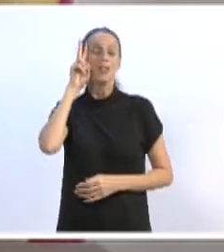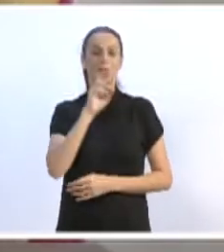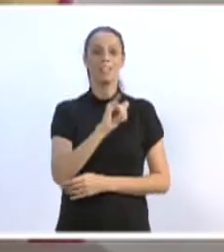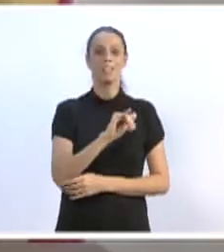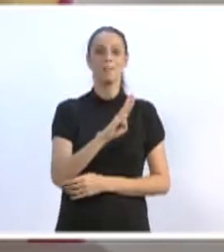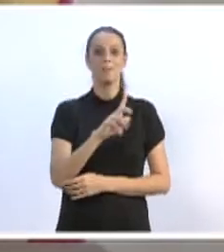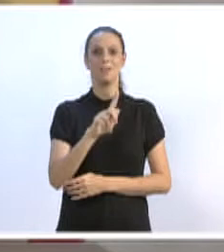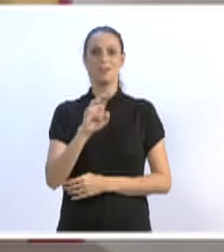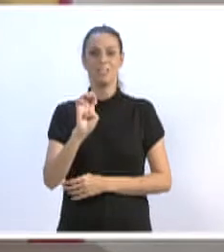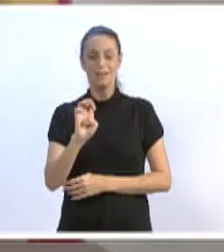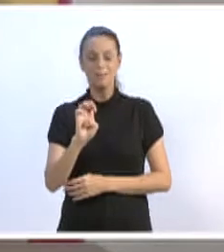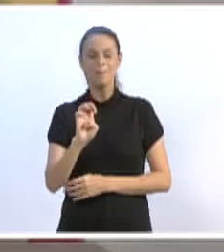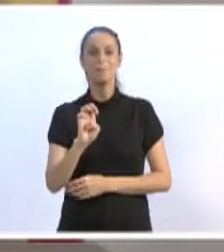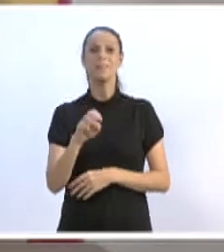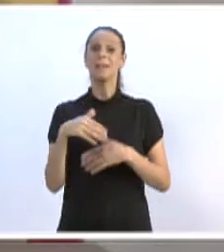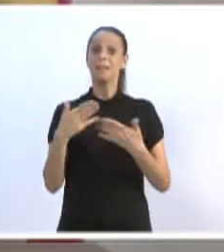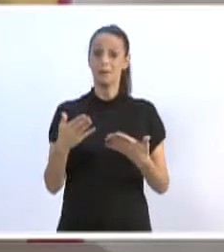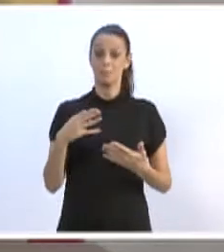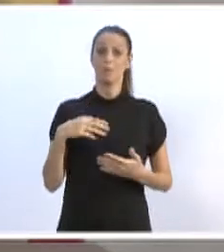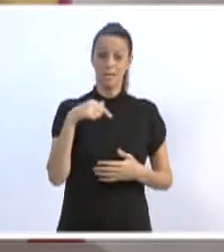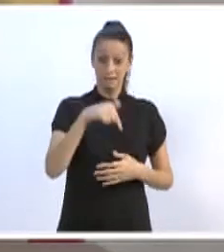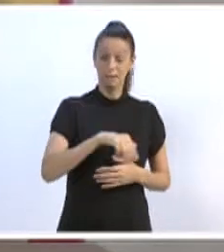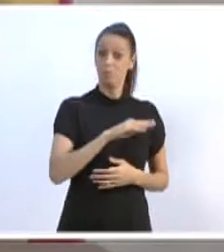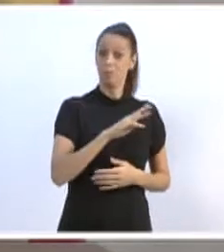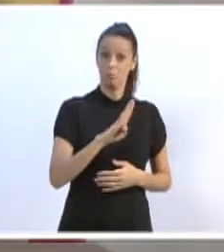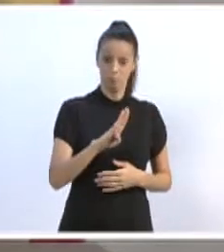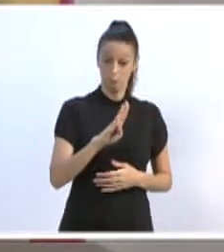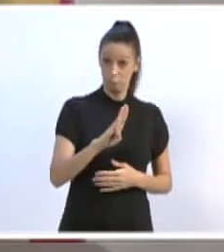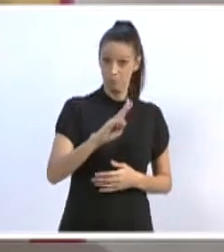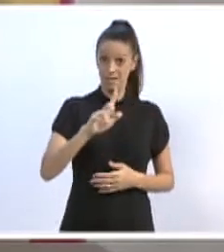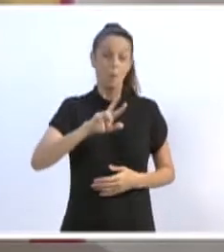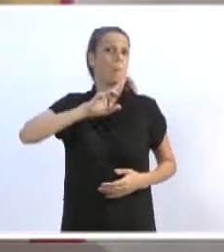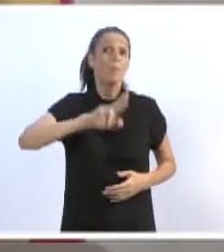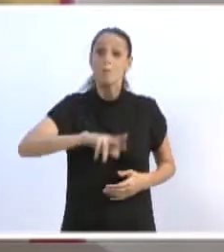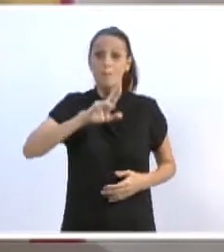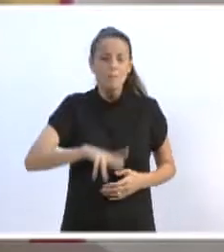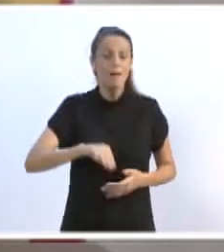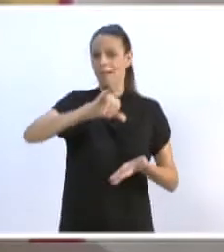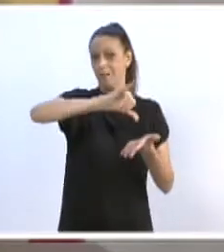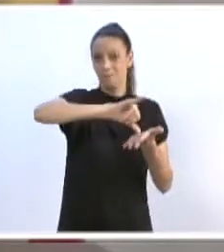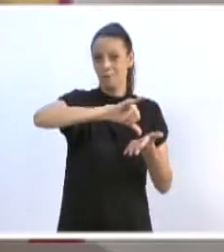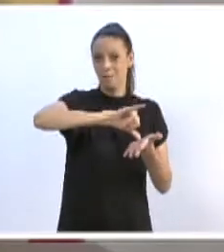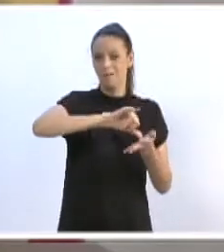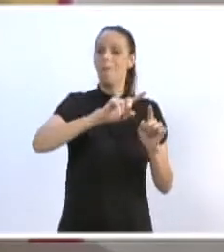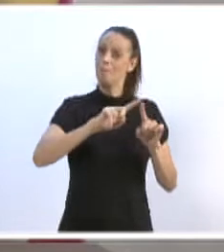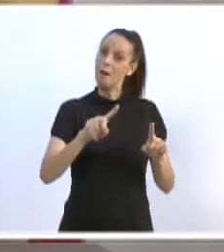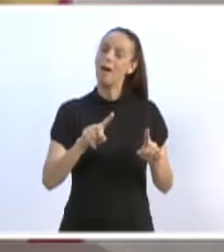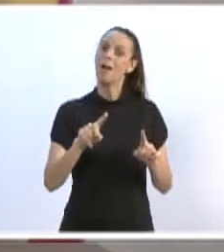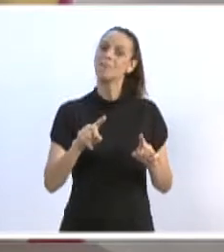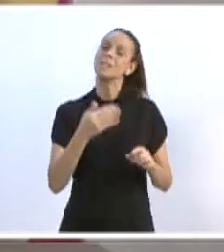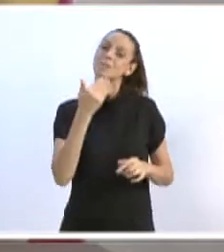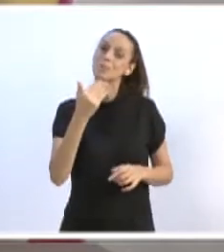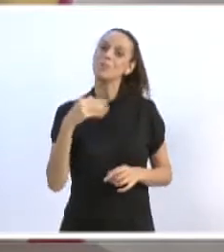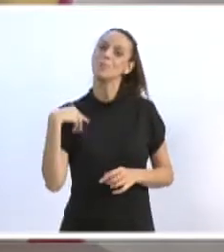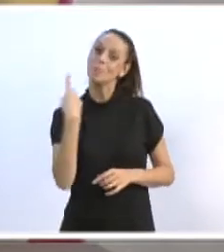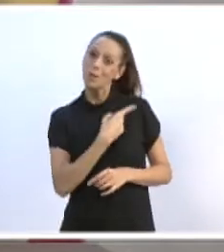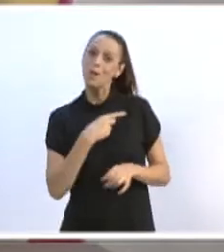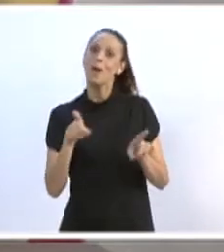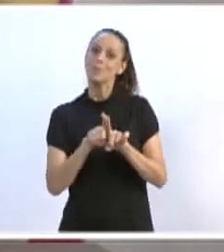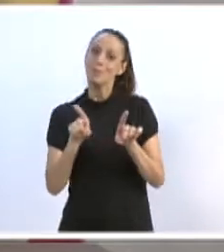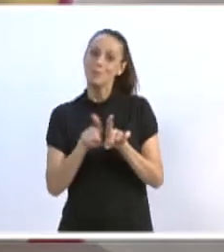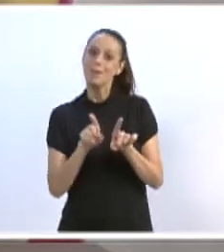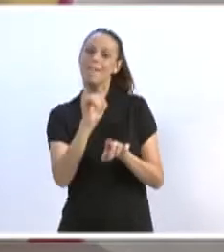capa como a abertura dos capítulos, com obras de arte de um museu de uma capital ou de uma região metropolitana. E